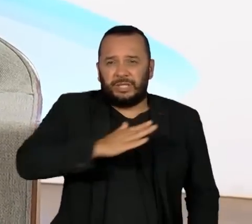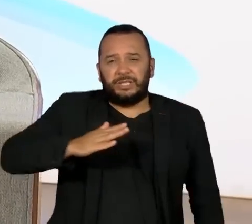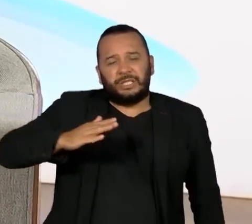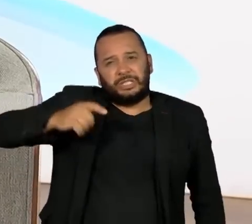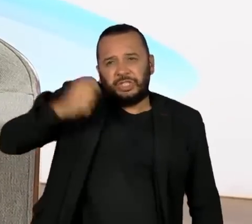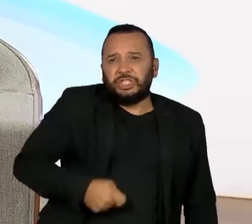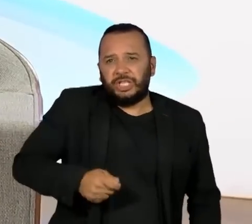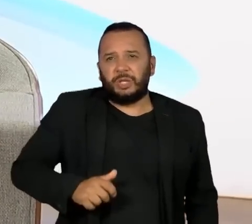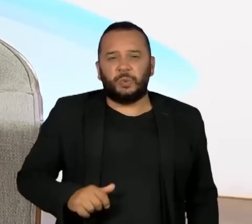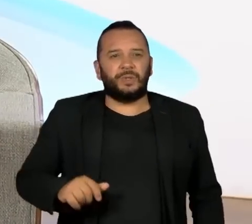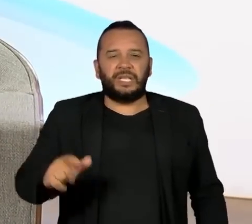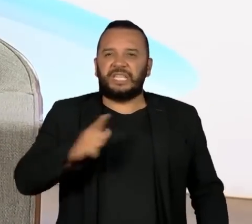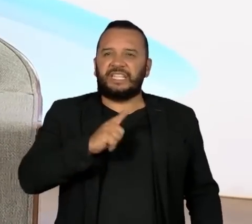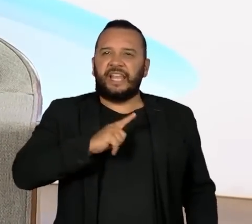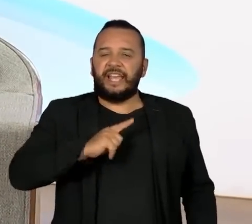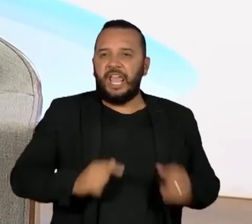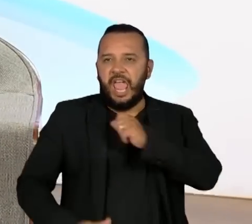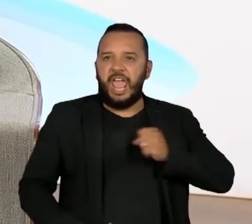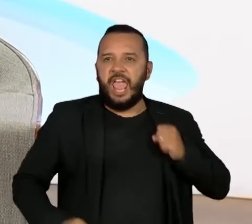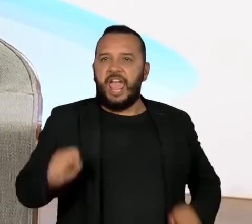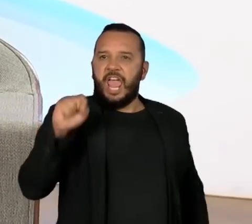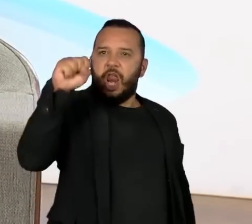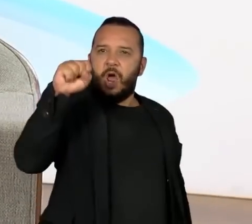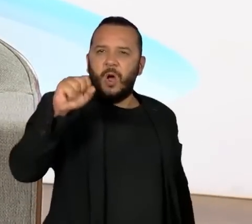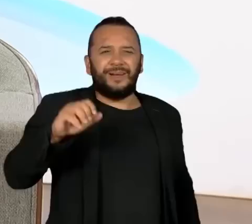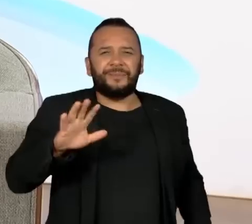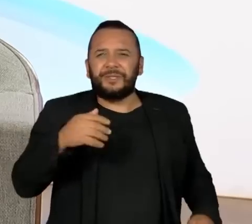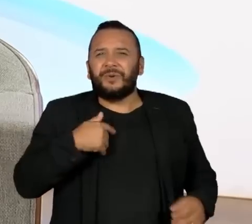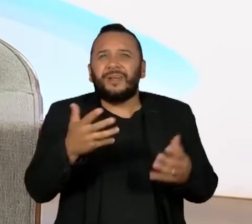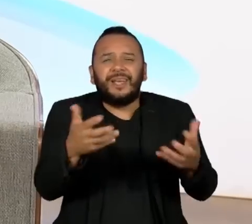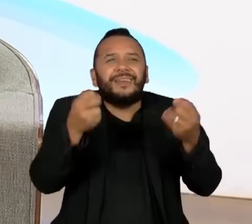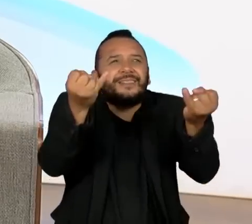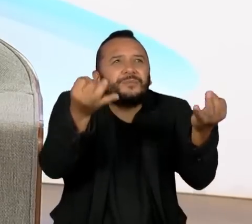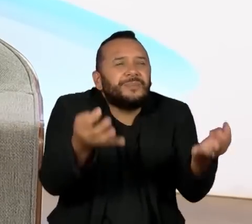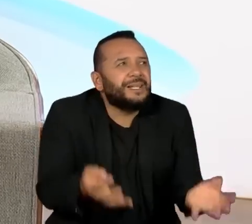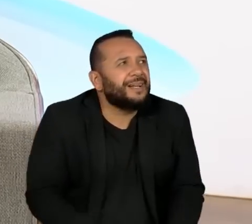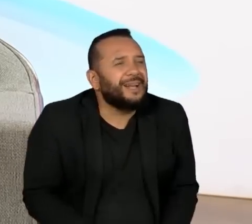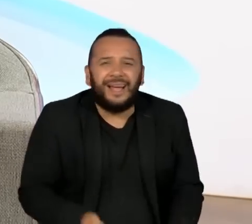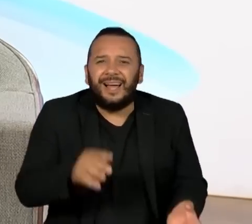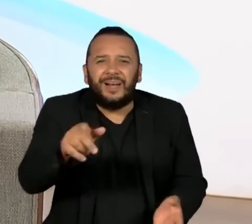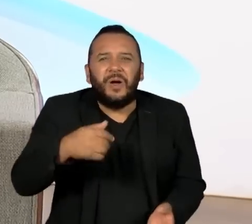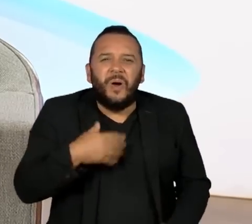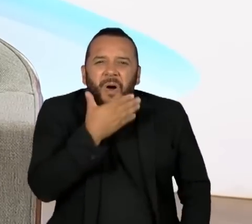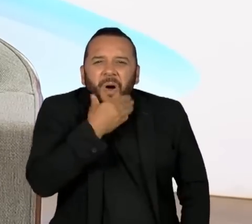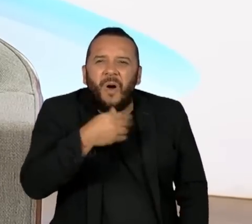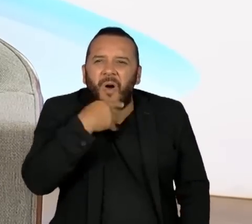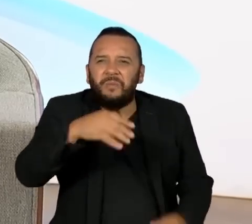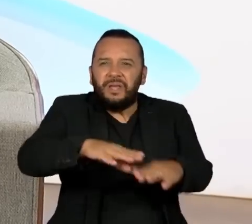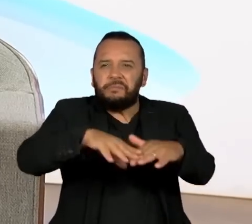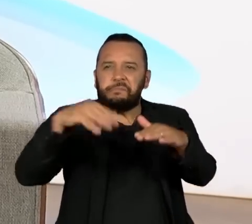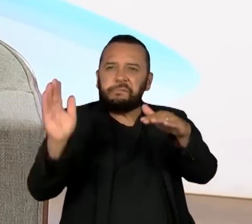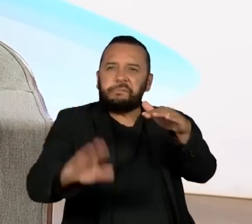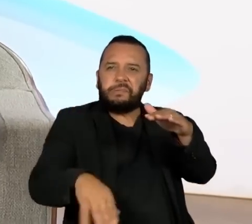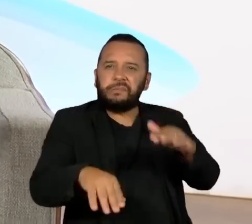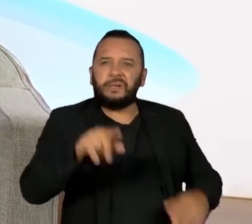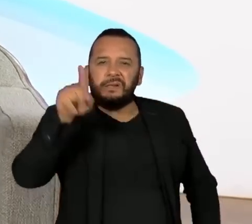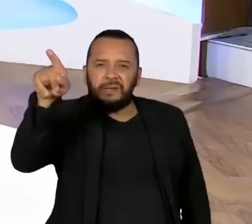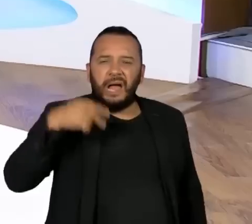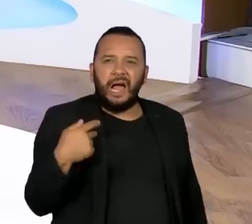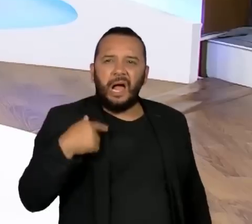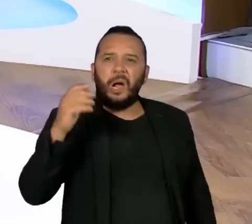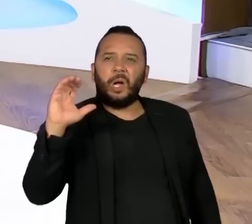um herói. Eu queria falar sobre a mediocridade daqueles homens de Copacabana.